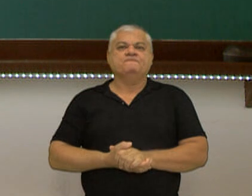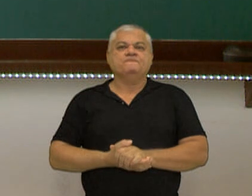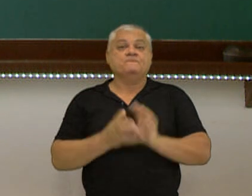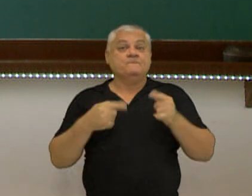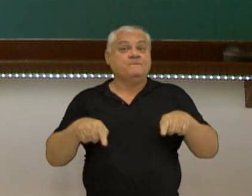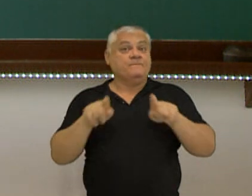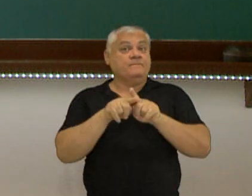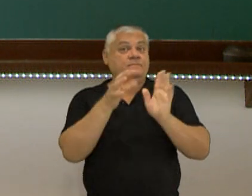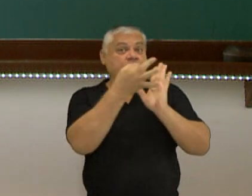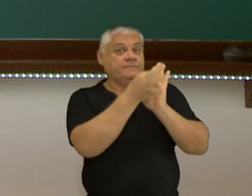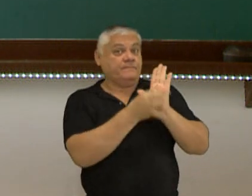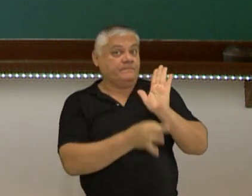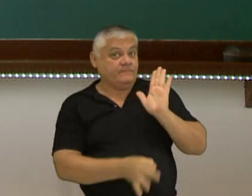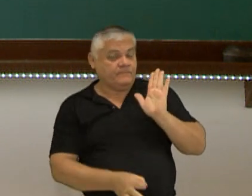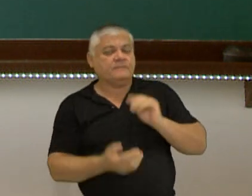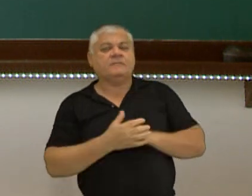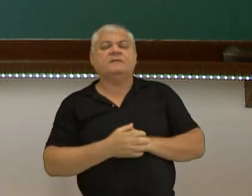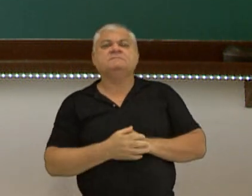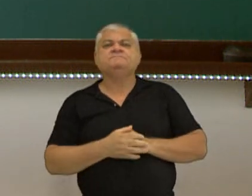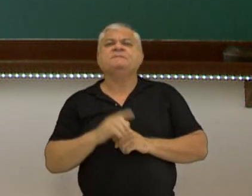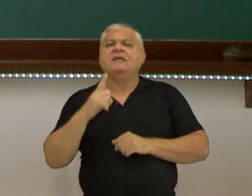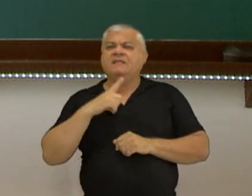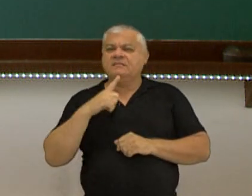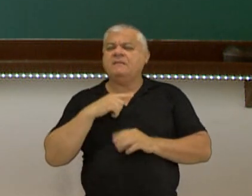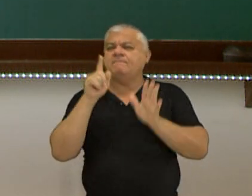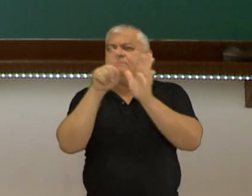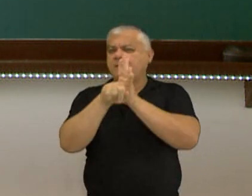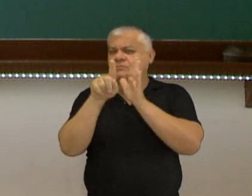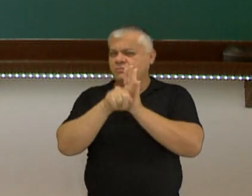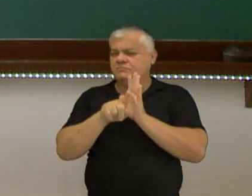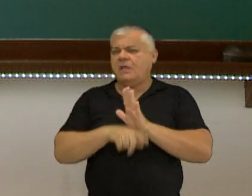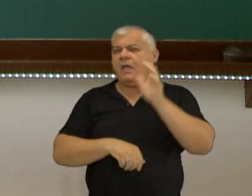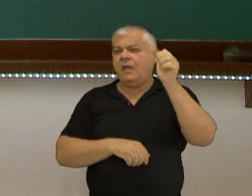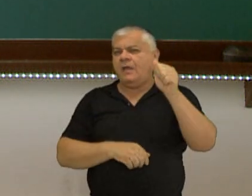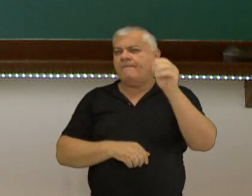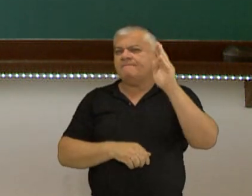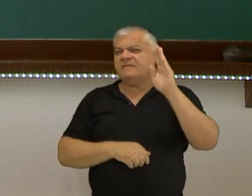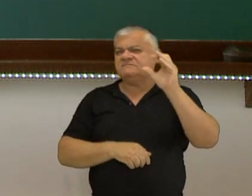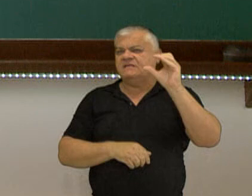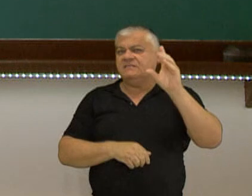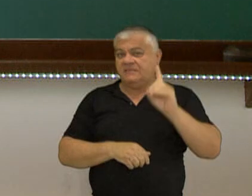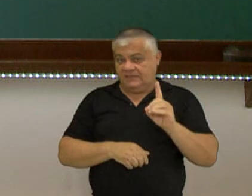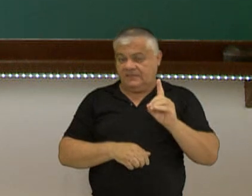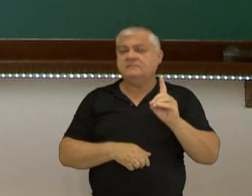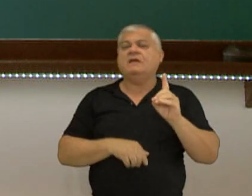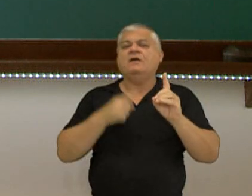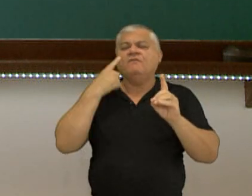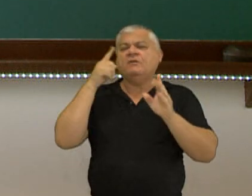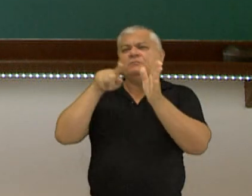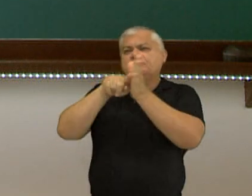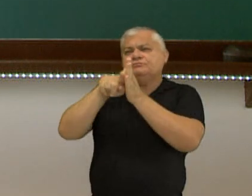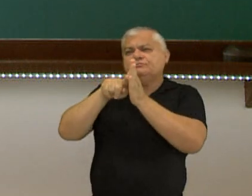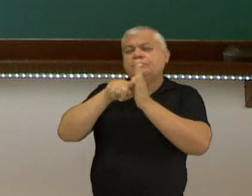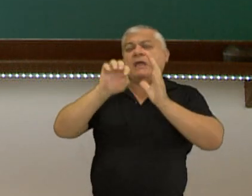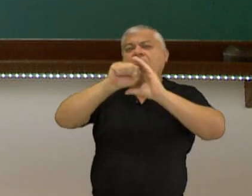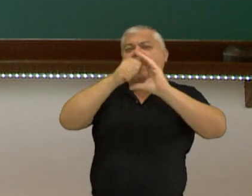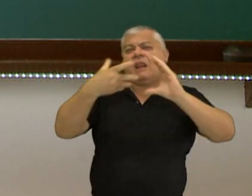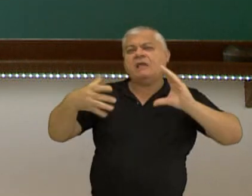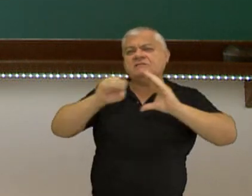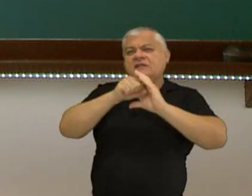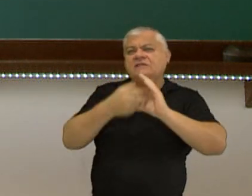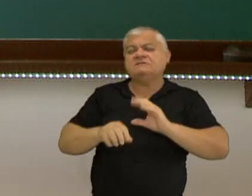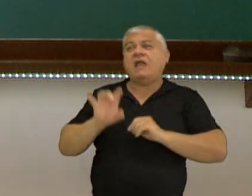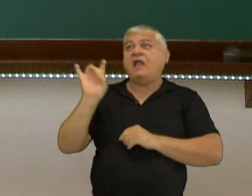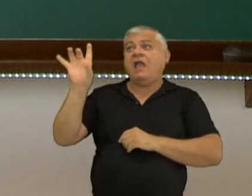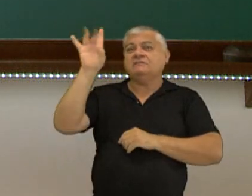Voltamos com a correção da atividade, então tinha ali algumas perguntinhas, vocês tinham que analisar a partir das características que nós falamos de cada continente e